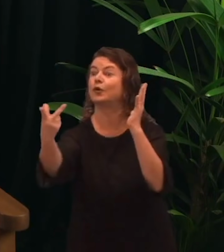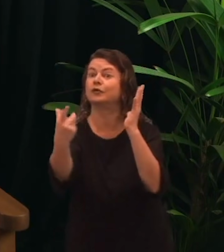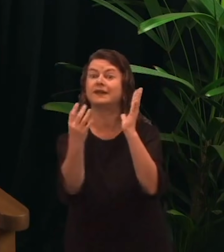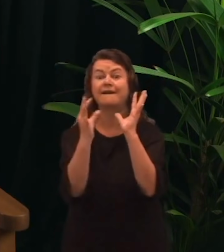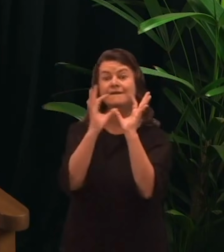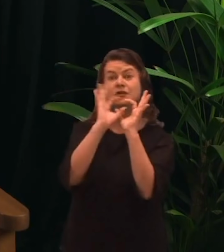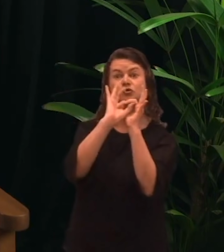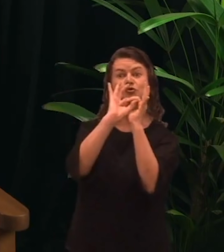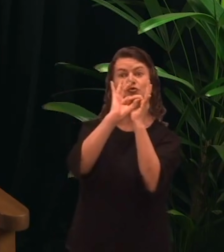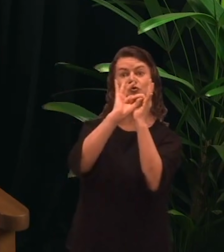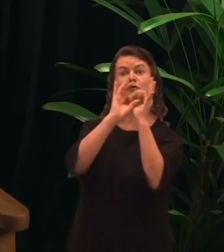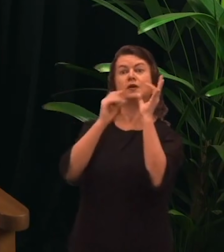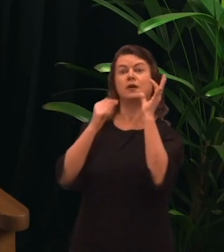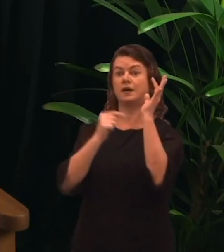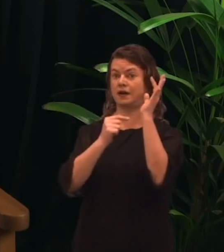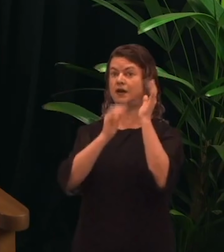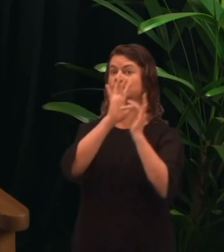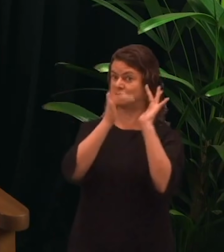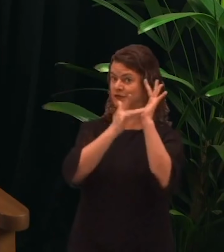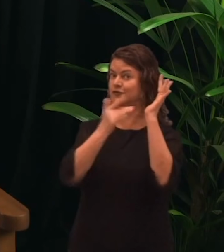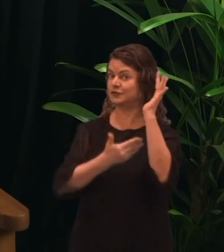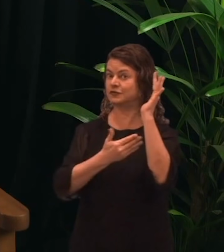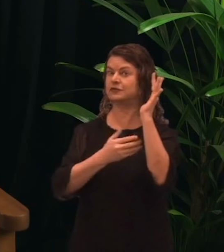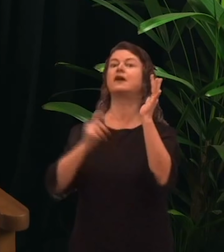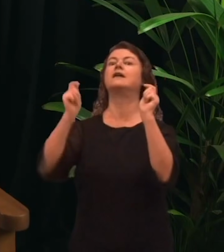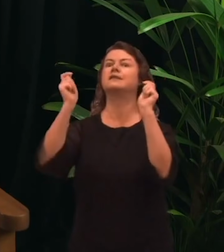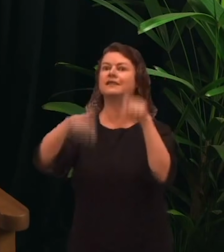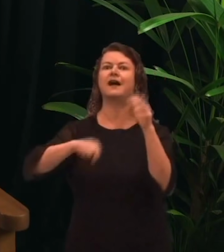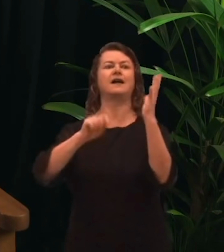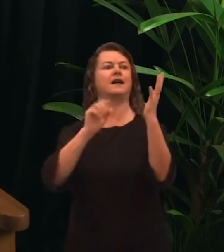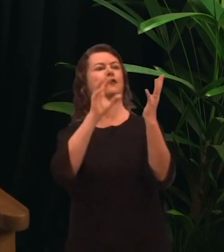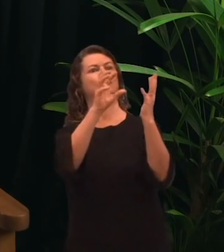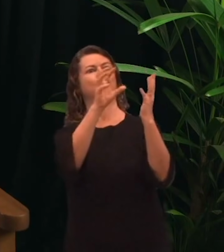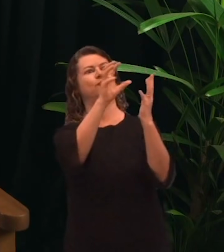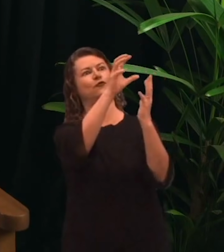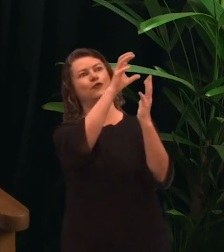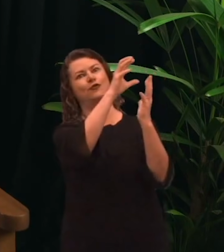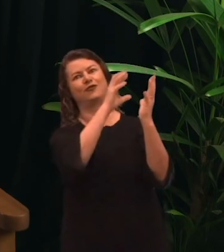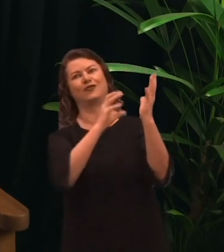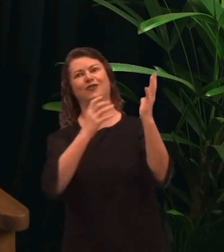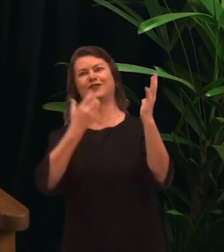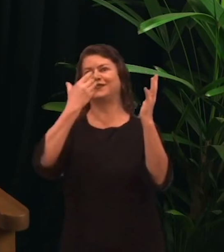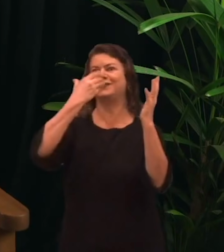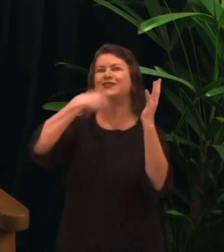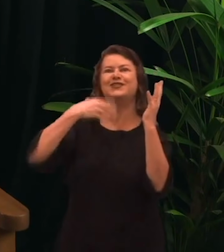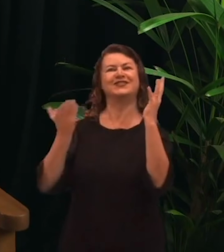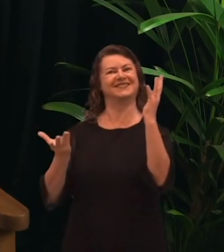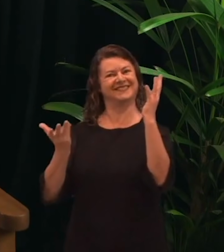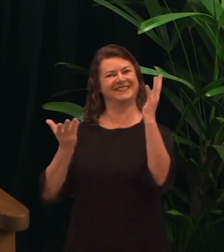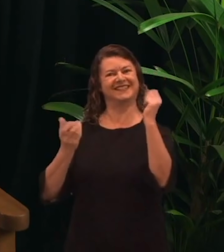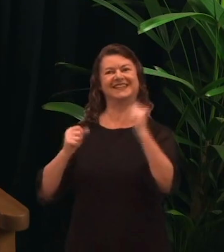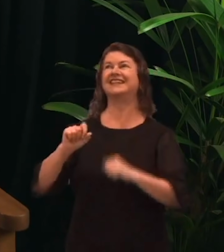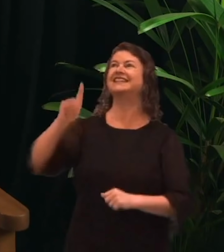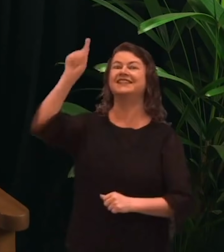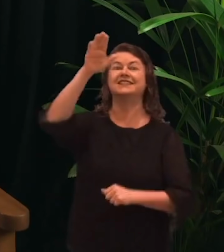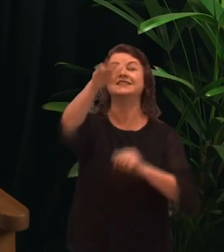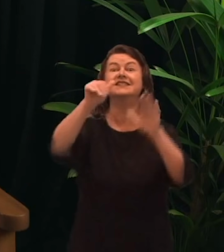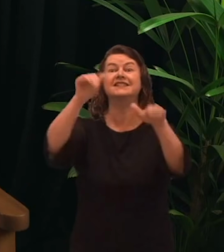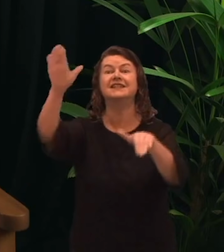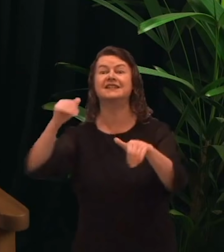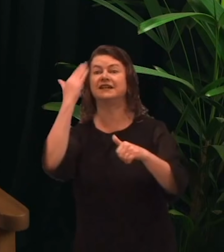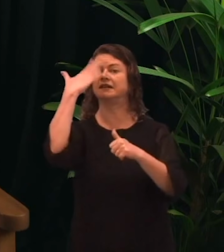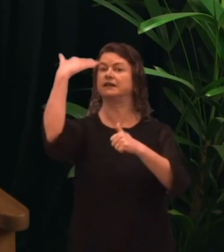que permanece em mim e eu nele, esse dá muito fruto. Nós somos convocados por